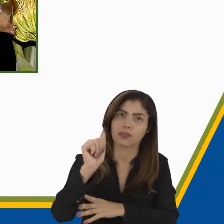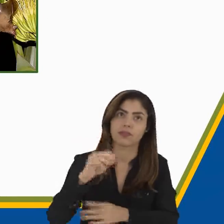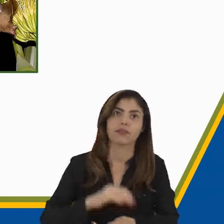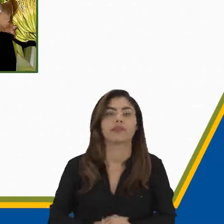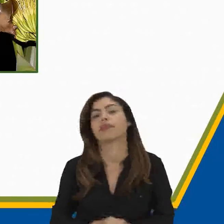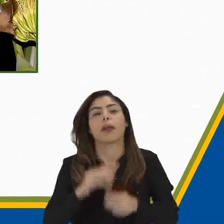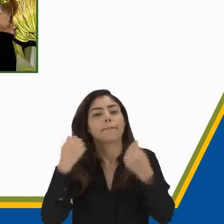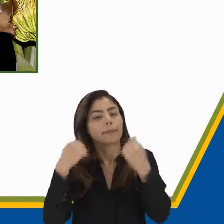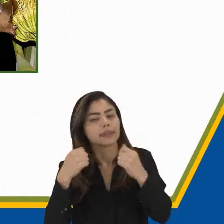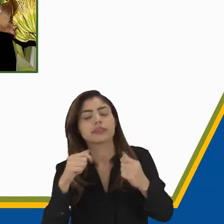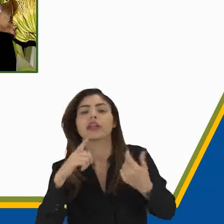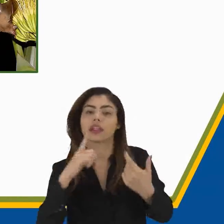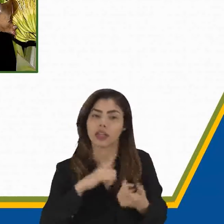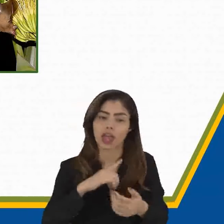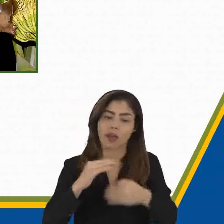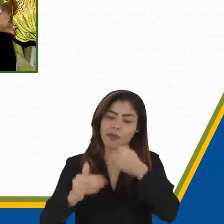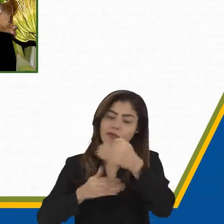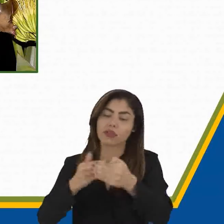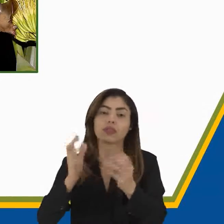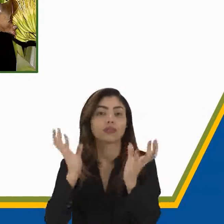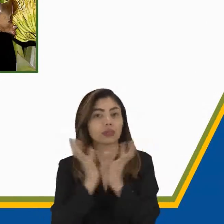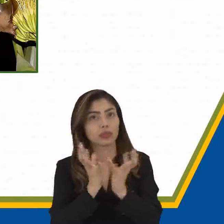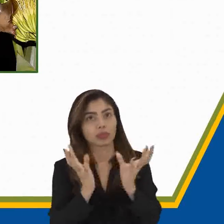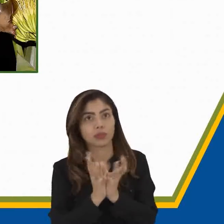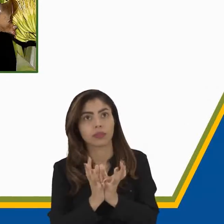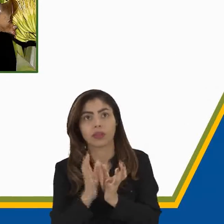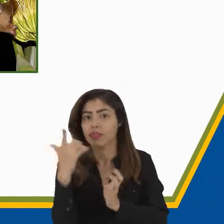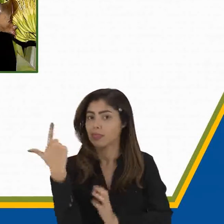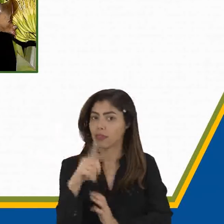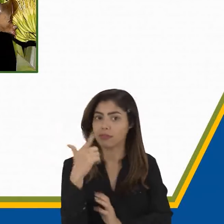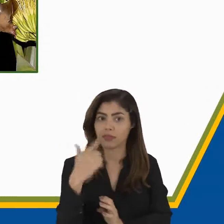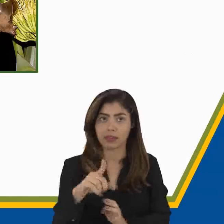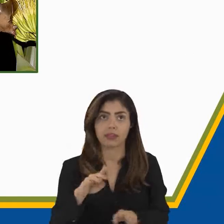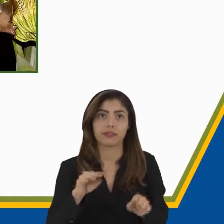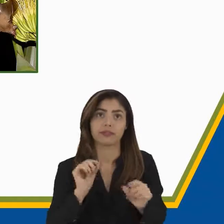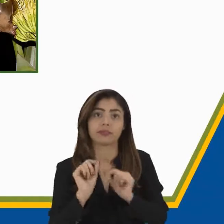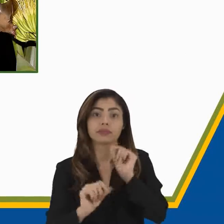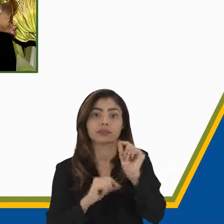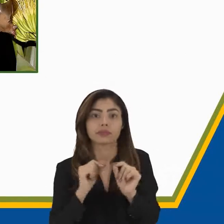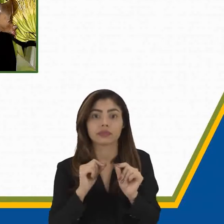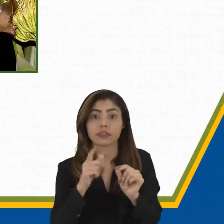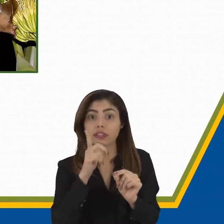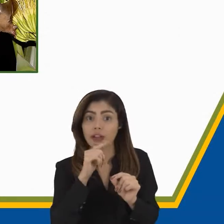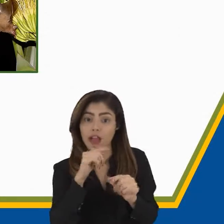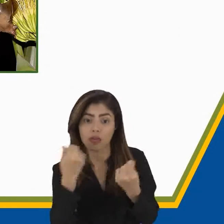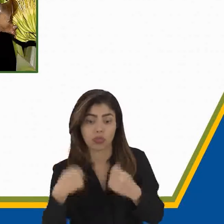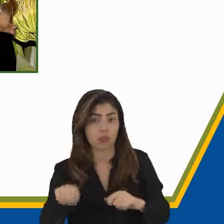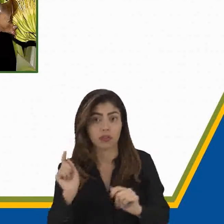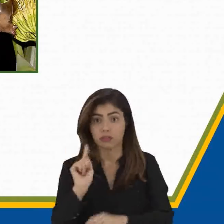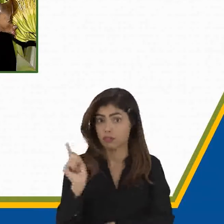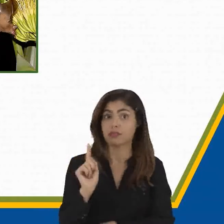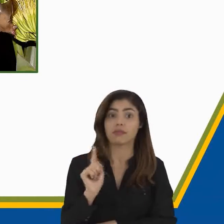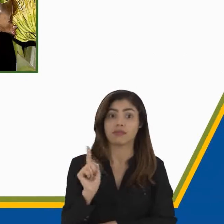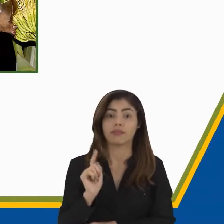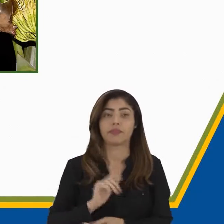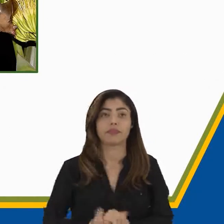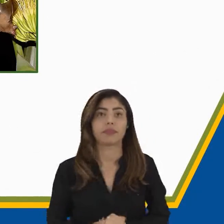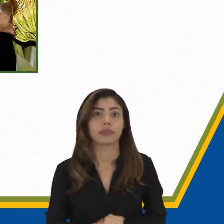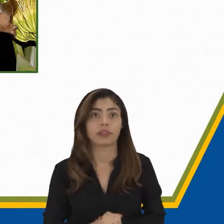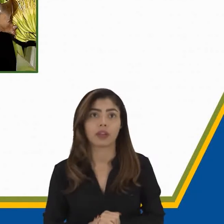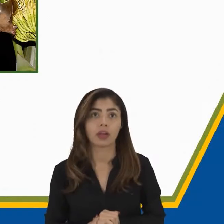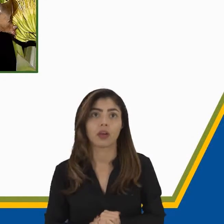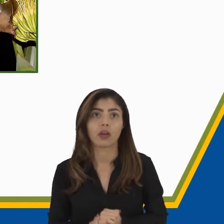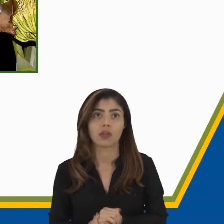Tão essencial para a evolução desse grupo. Não apresentam dependência da água, né?